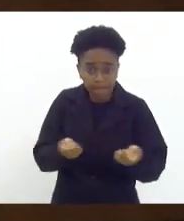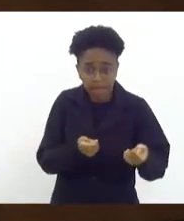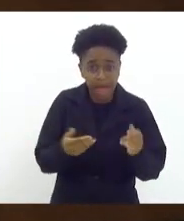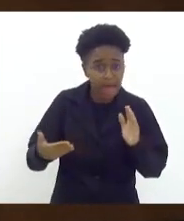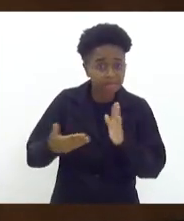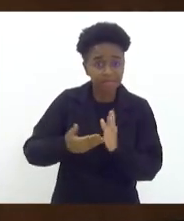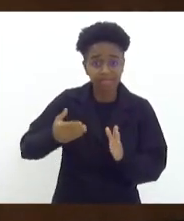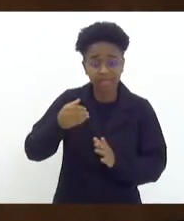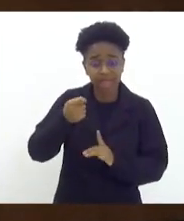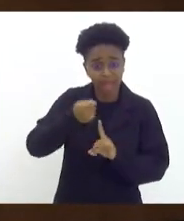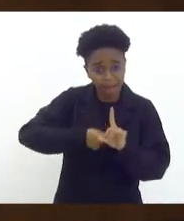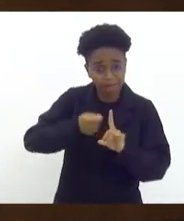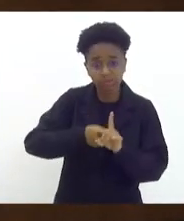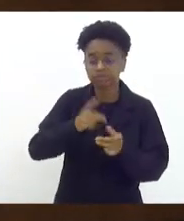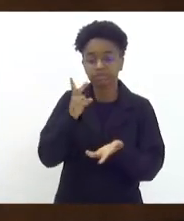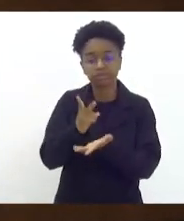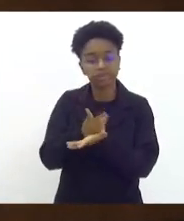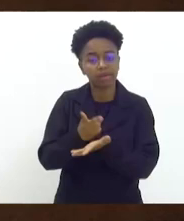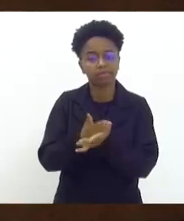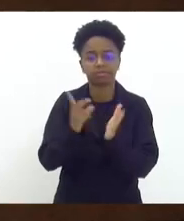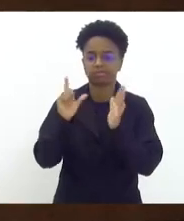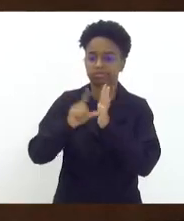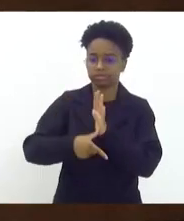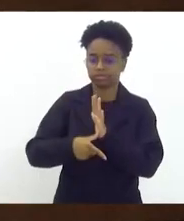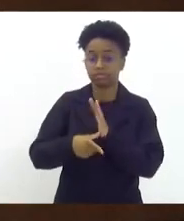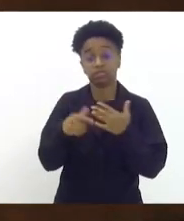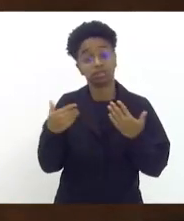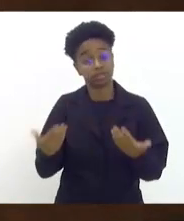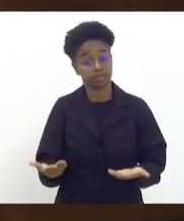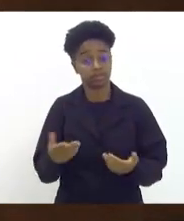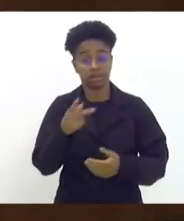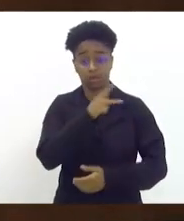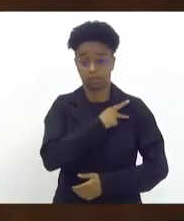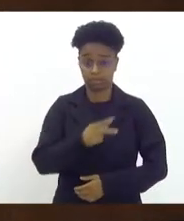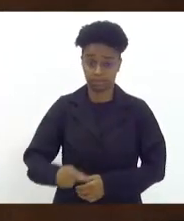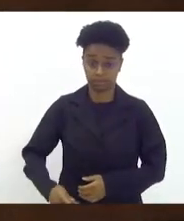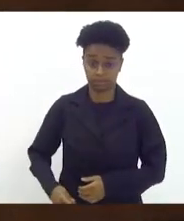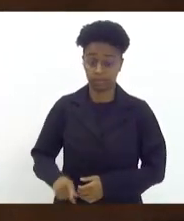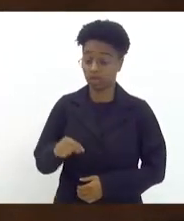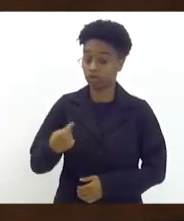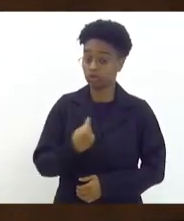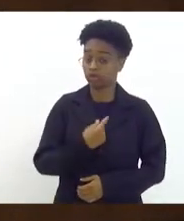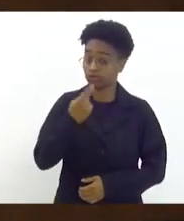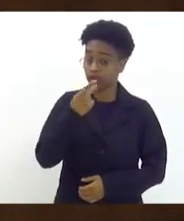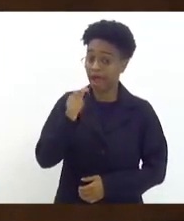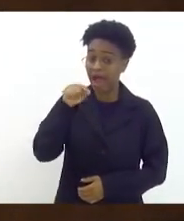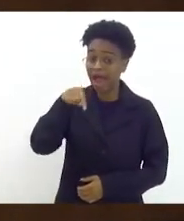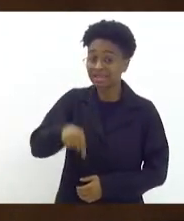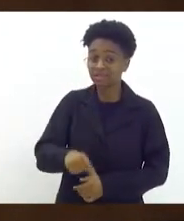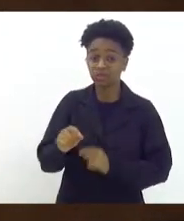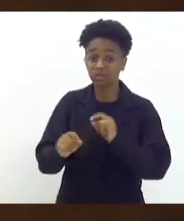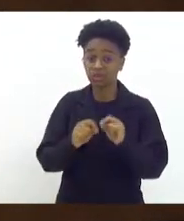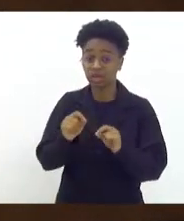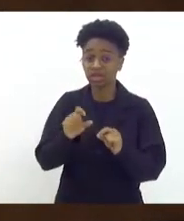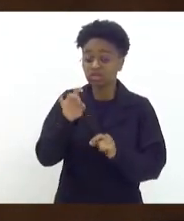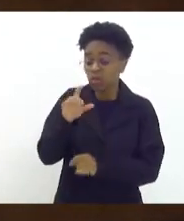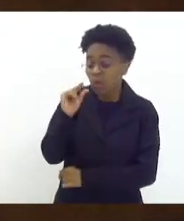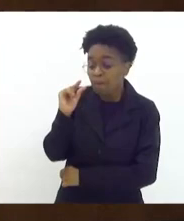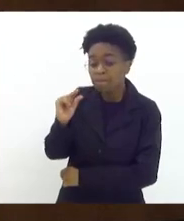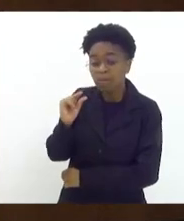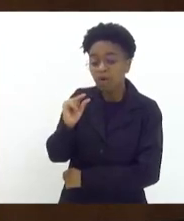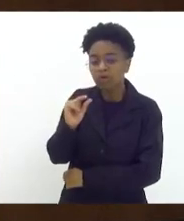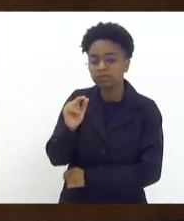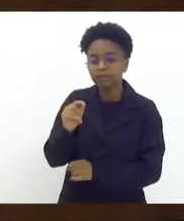Abril chegaram com atraso então senhora presidente que a gente está trazendo aqui é um pingo de